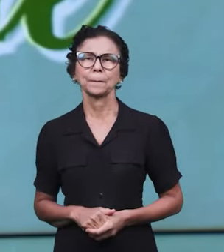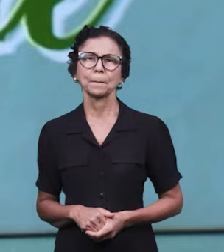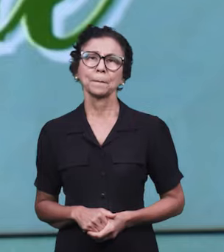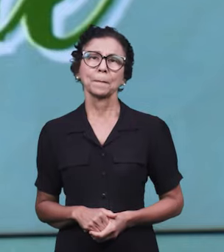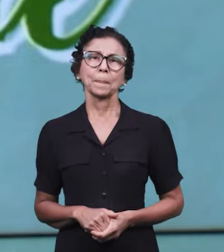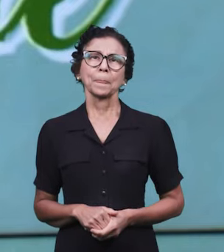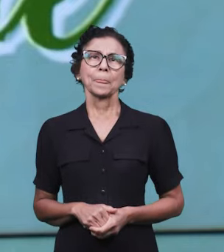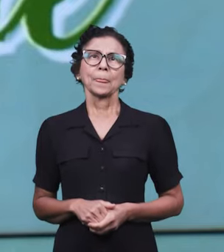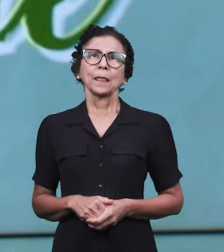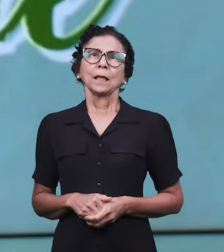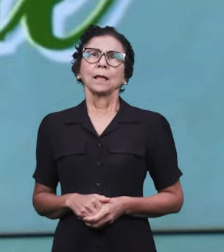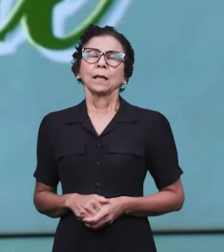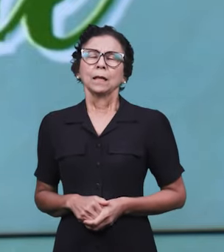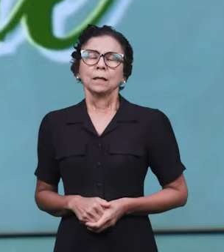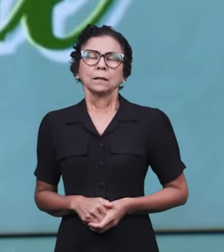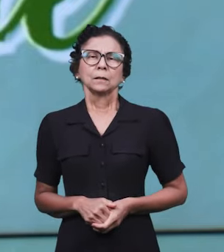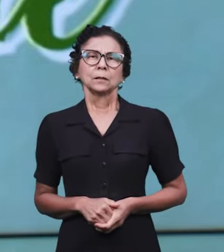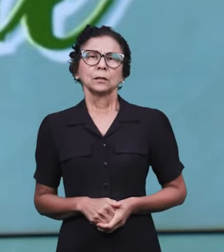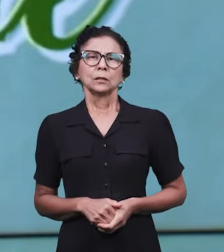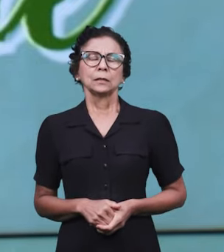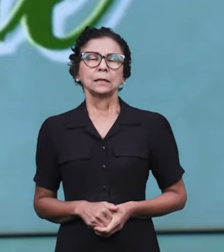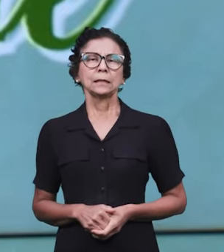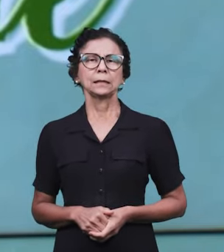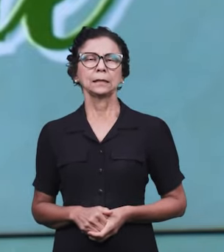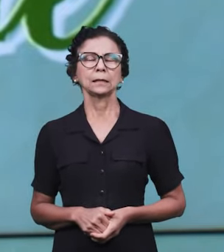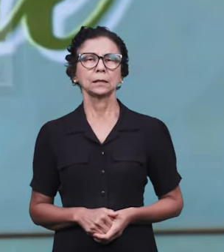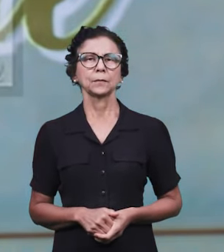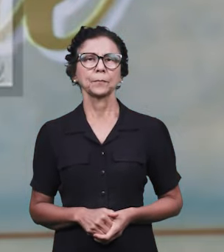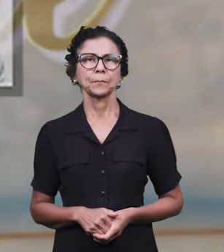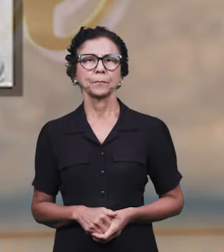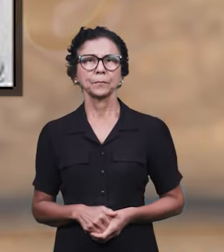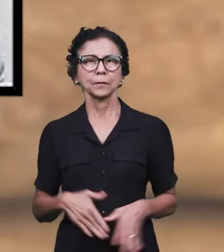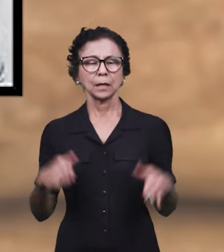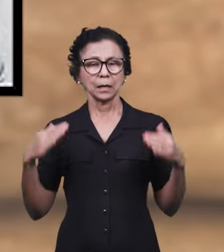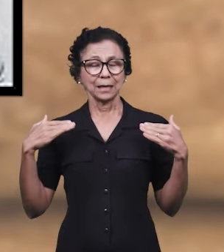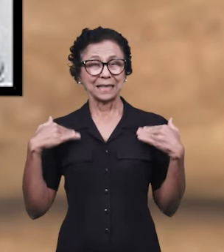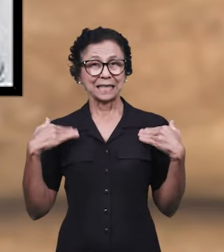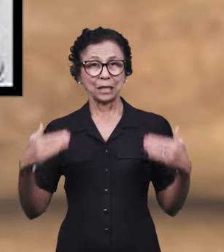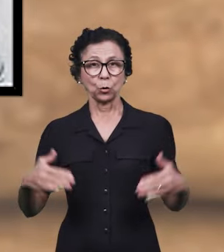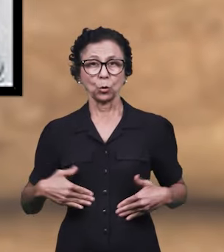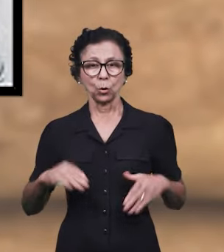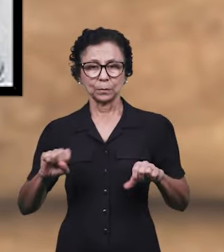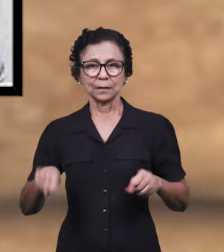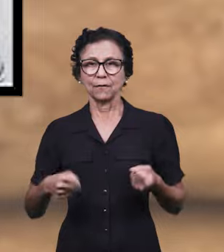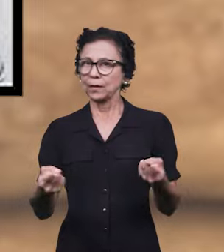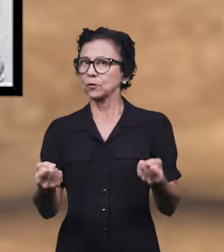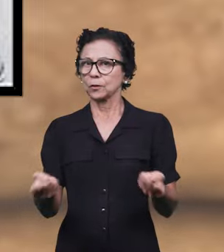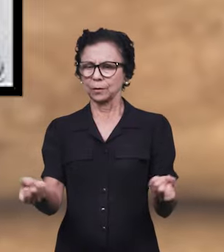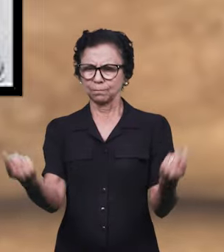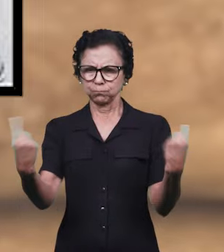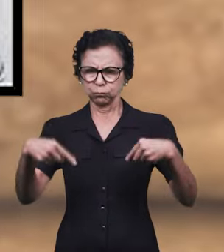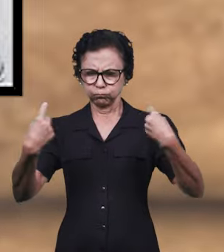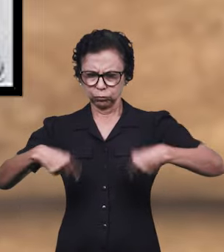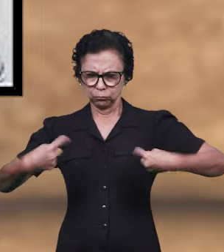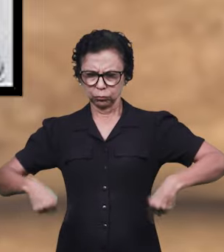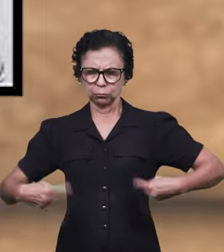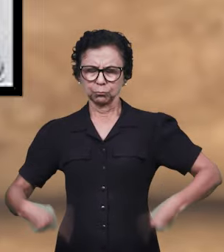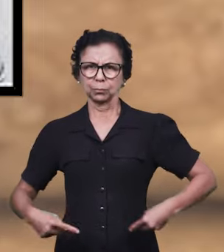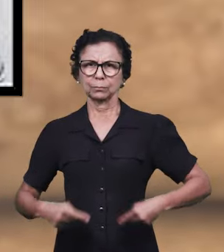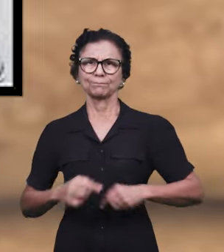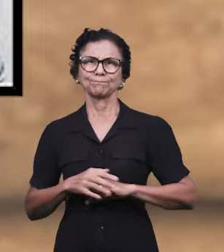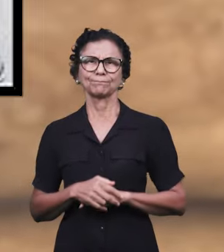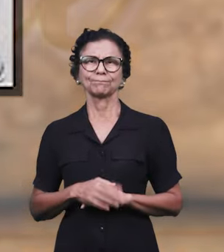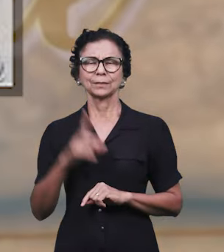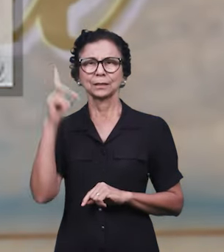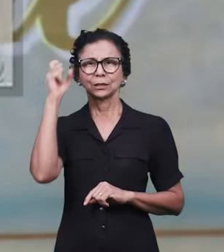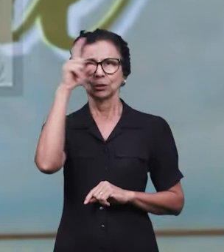Nada mais é que uma condição autoimune no qual o paciente passa pela incapacidade de fazer a